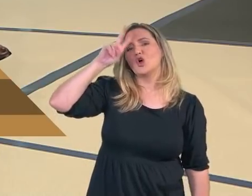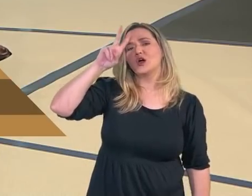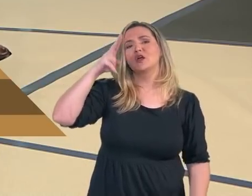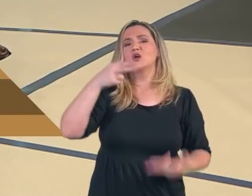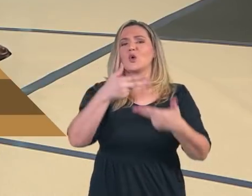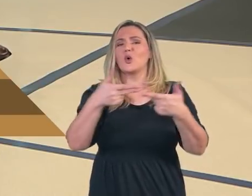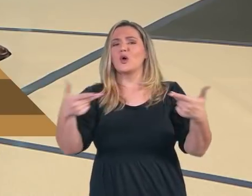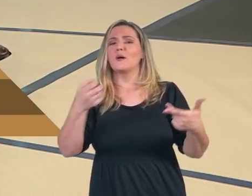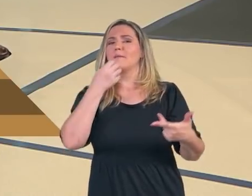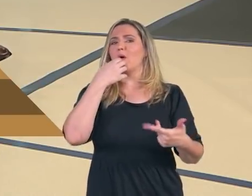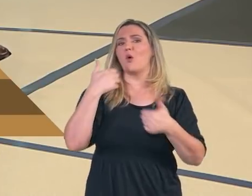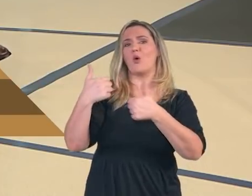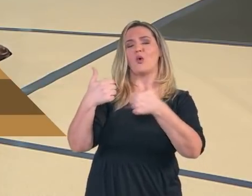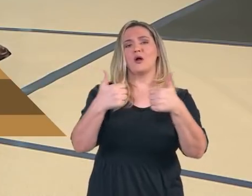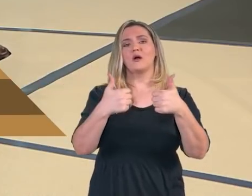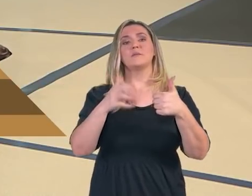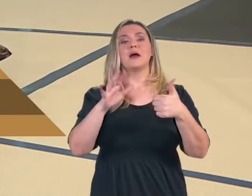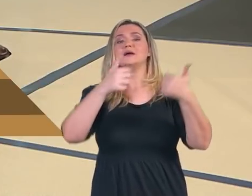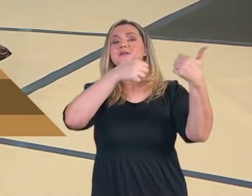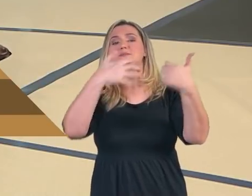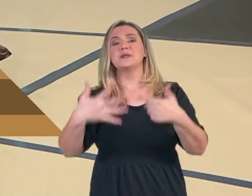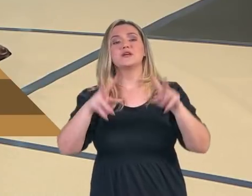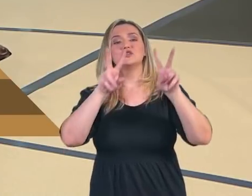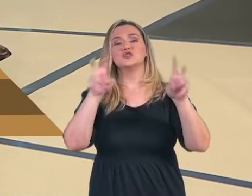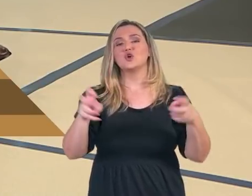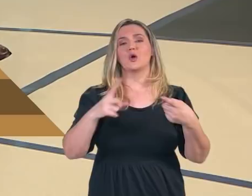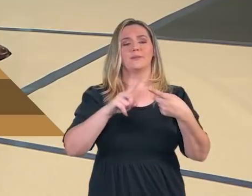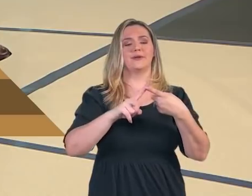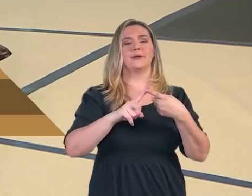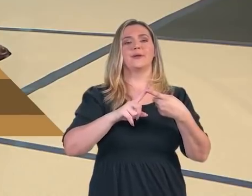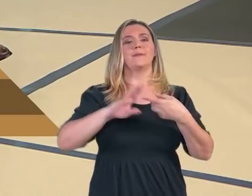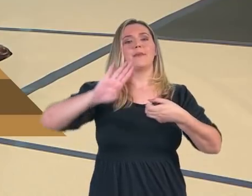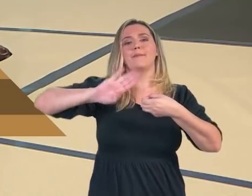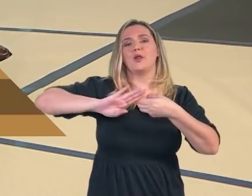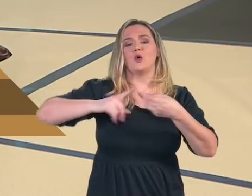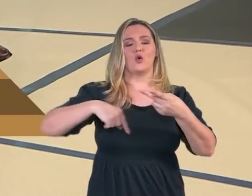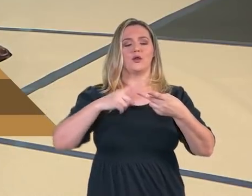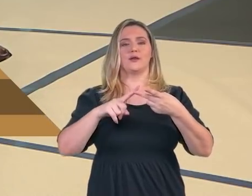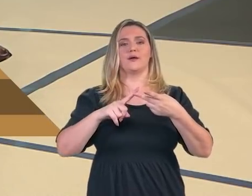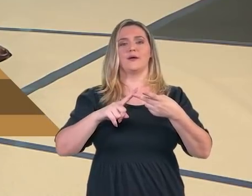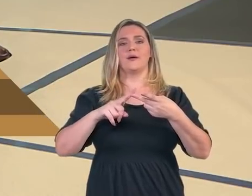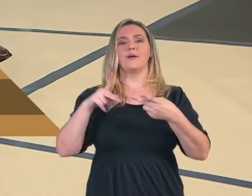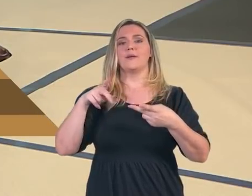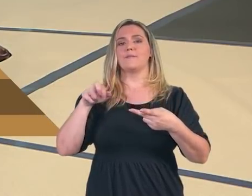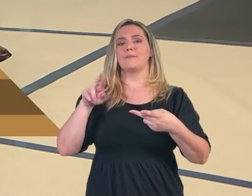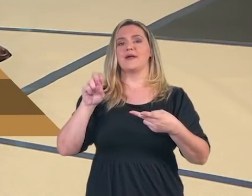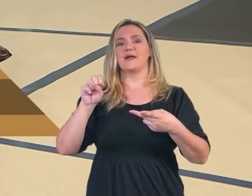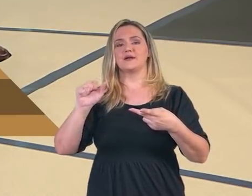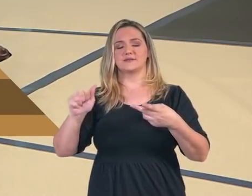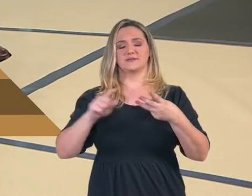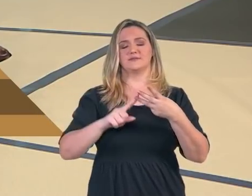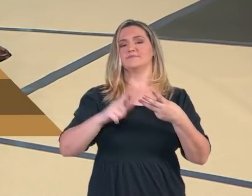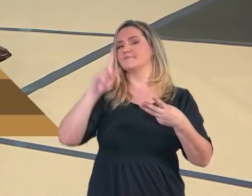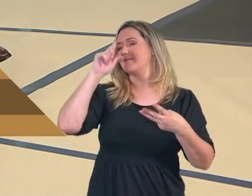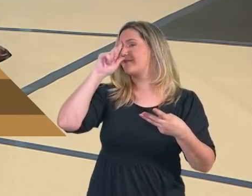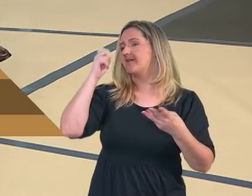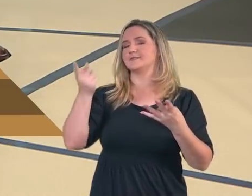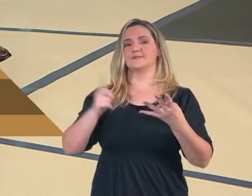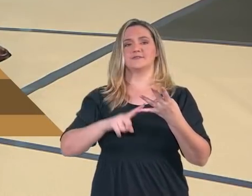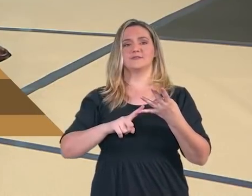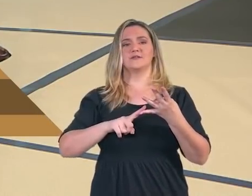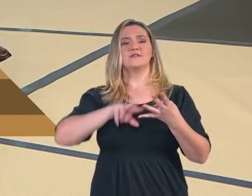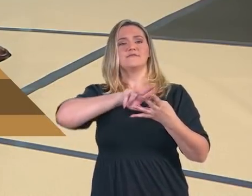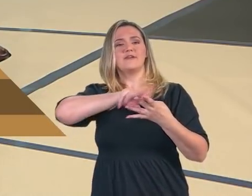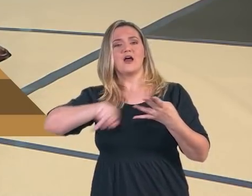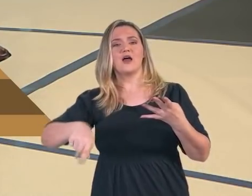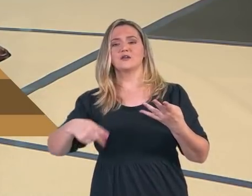também da Babilônia, da Pérsia, da Grécia, de Jerusalém, fala dos 4 ventos do céu, do grande